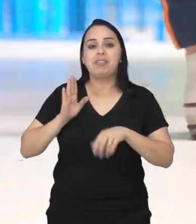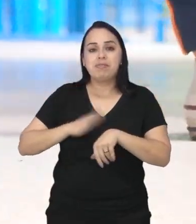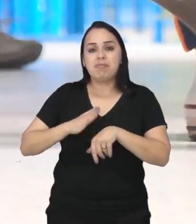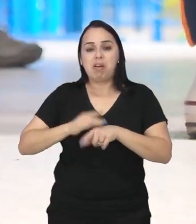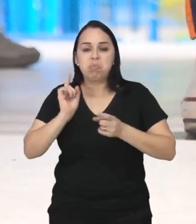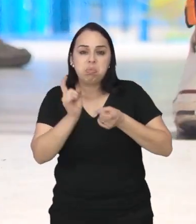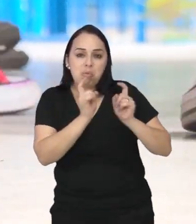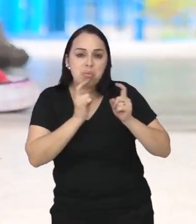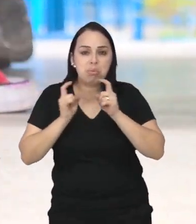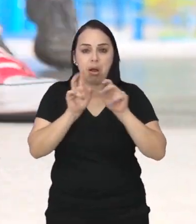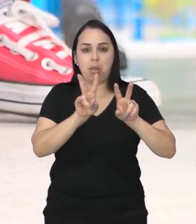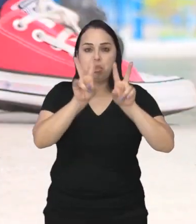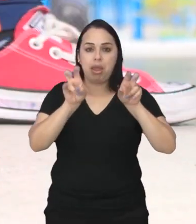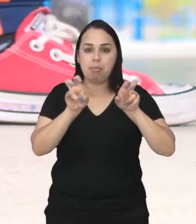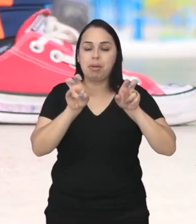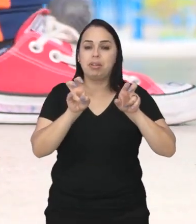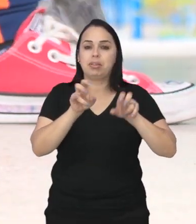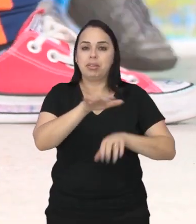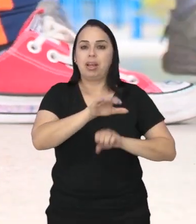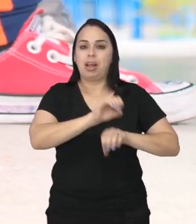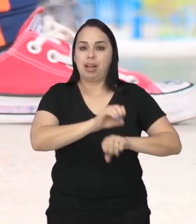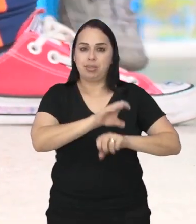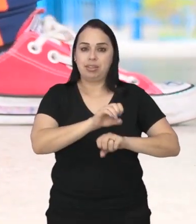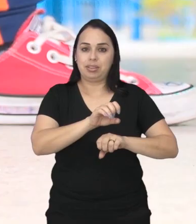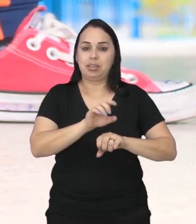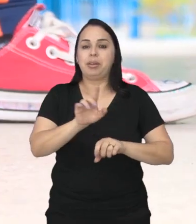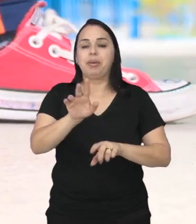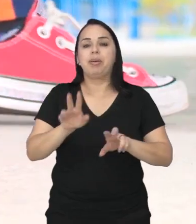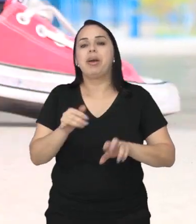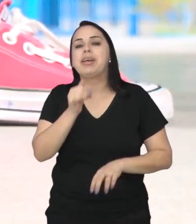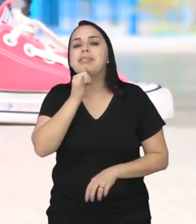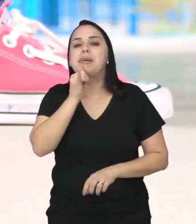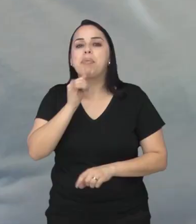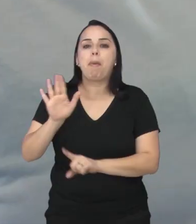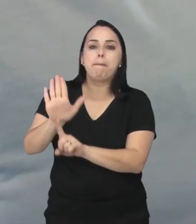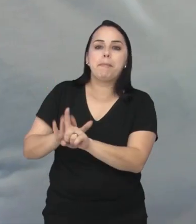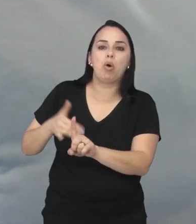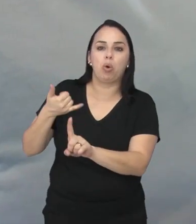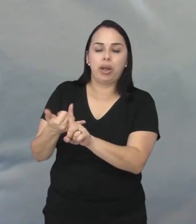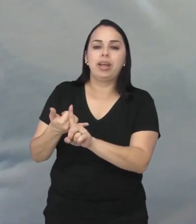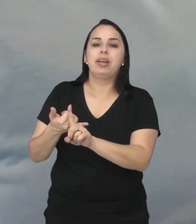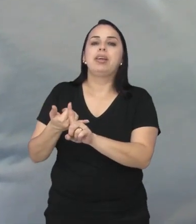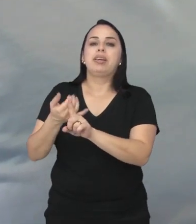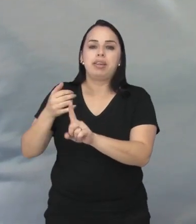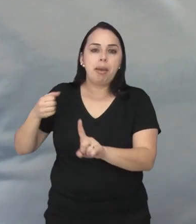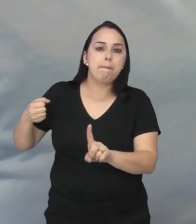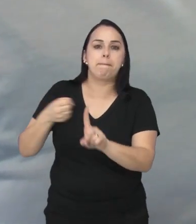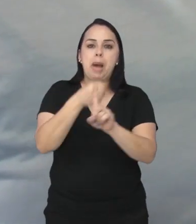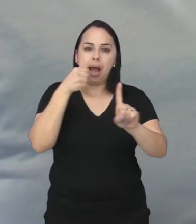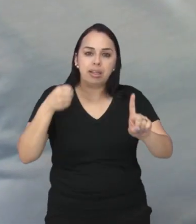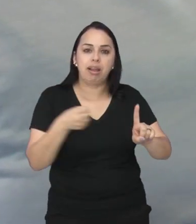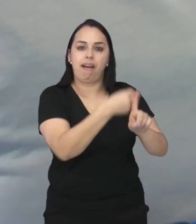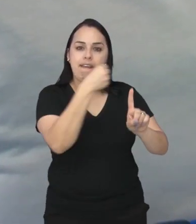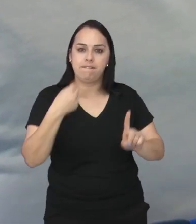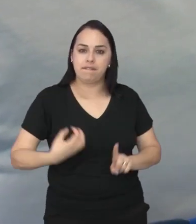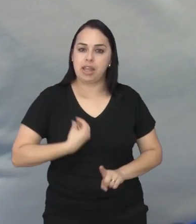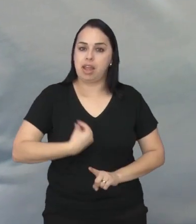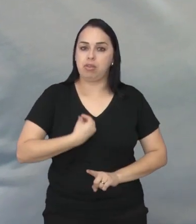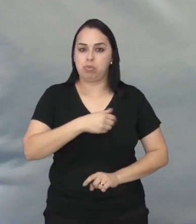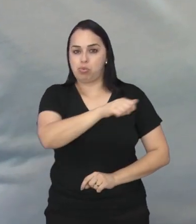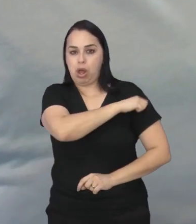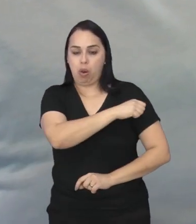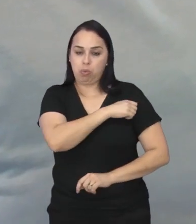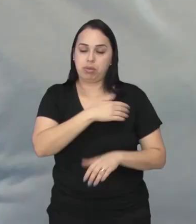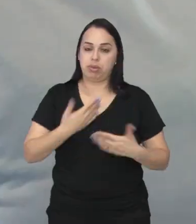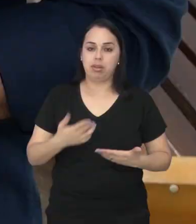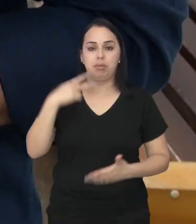reunido regularmente para discutir temas voltados à educação, como o bullying, que impacta diretamente na saúde mental dos estudantes